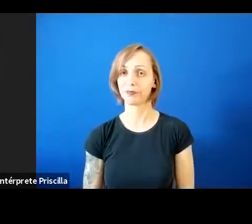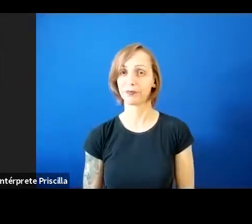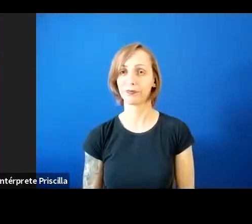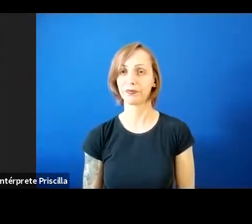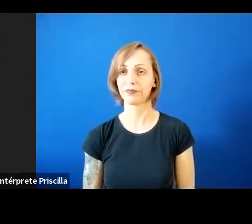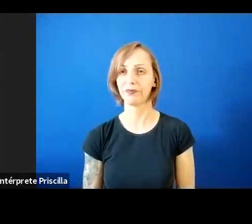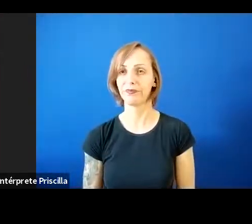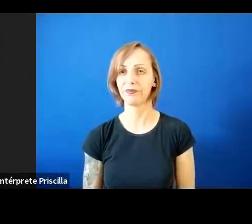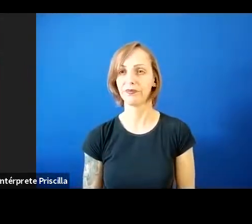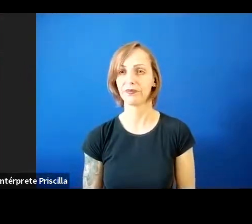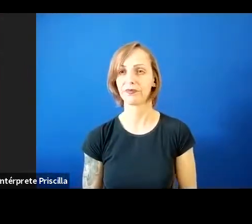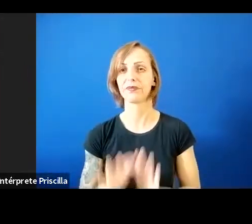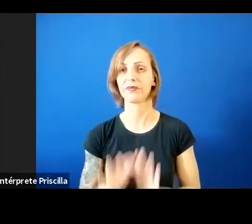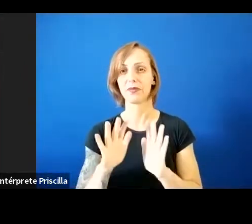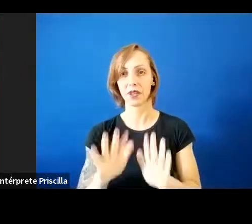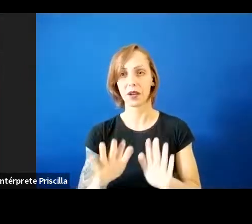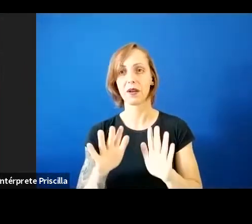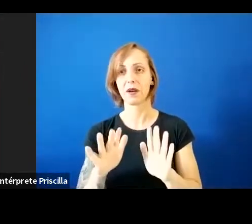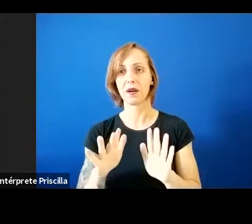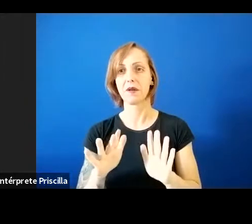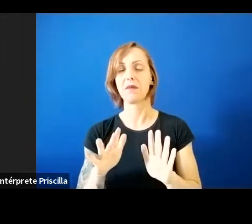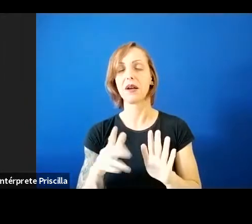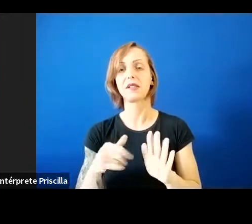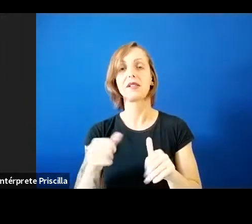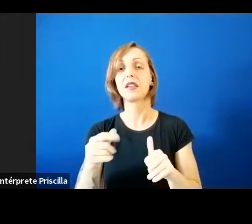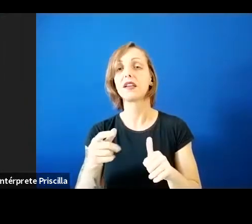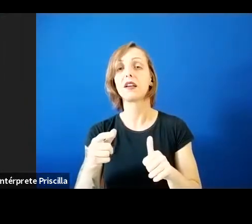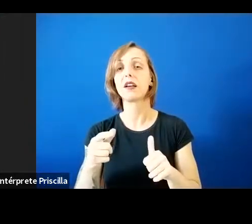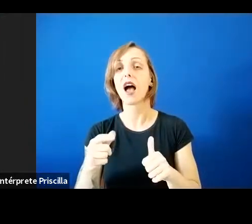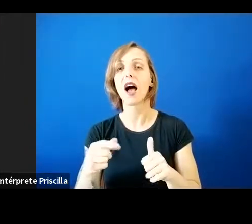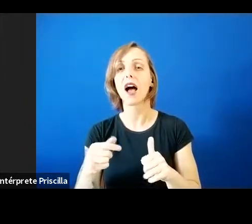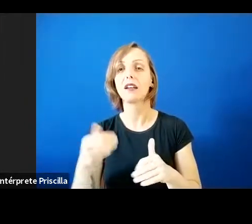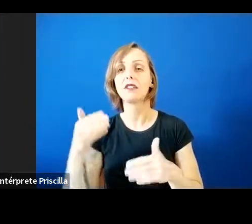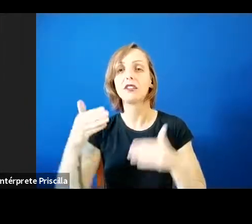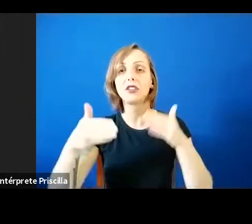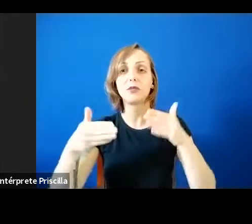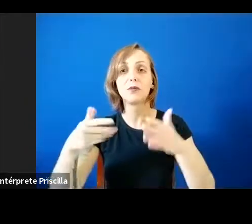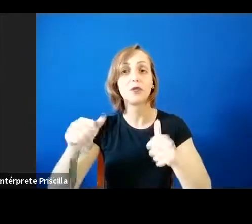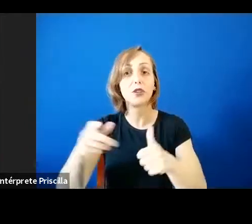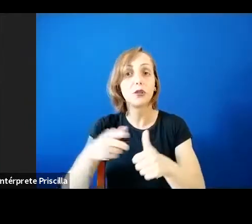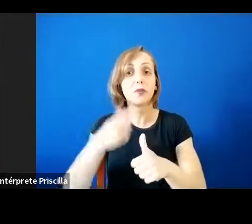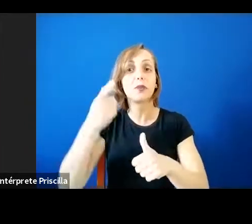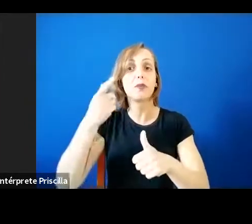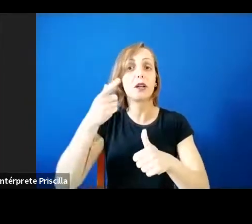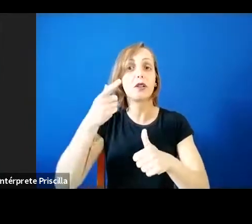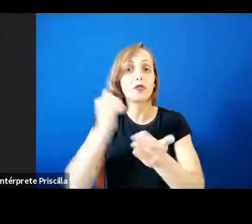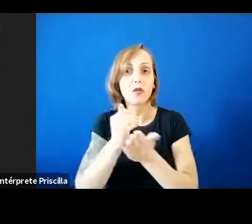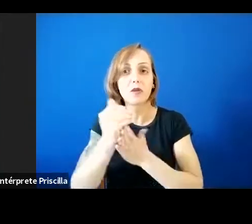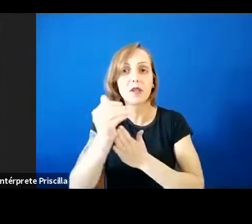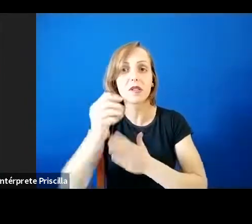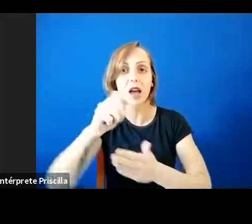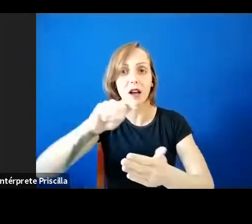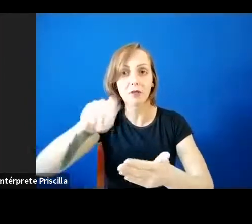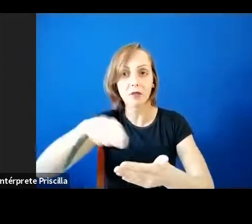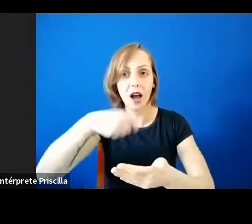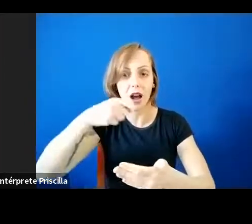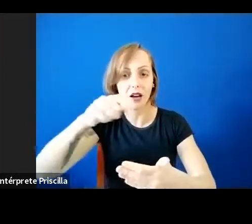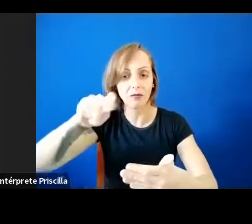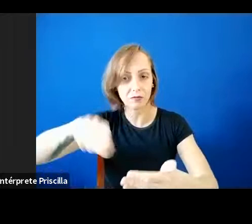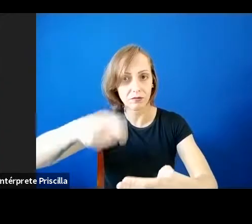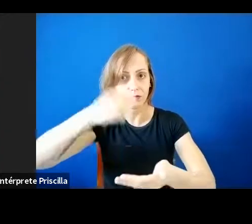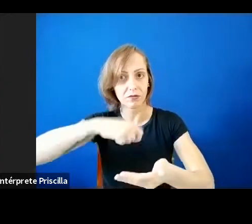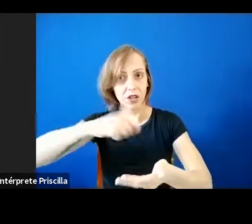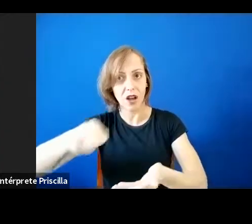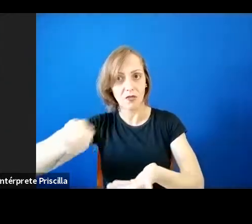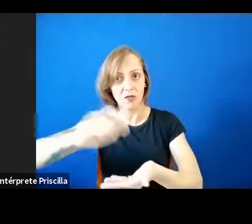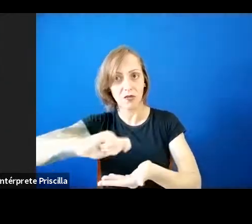a se servir, mas a serem servidos, foram os idosos. Todos os idosos que estavam ali, eram vários. E os